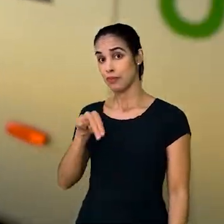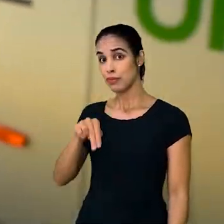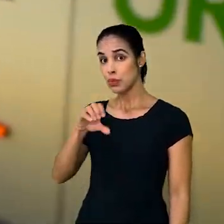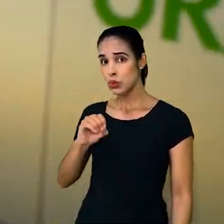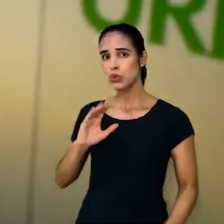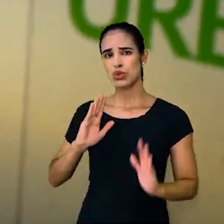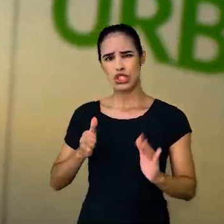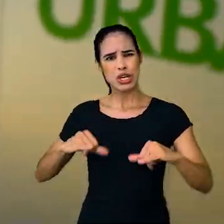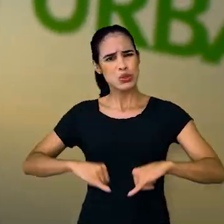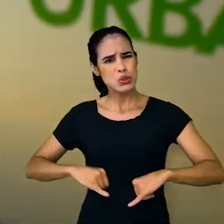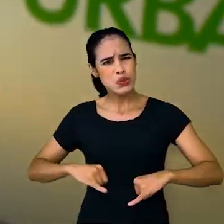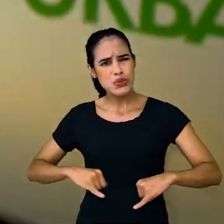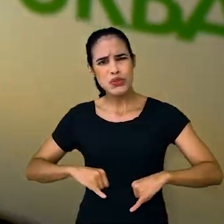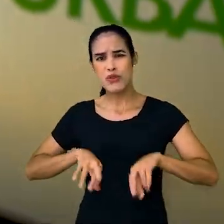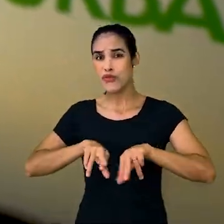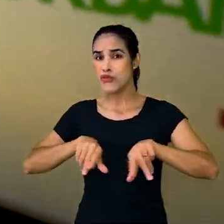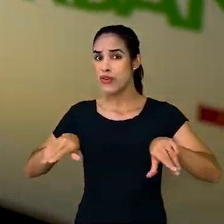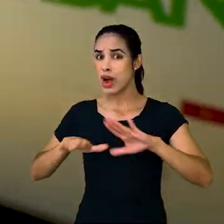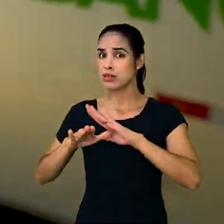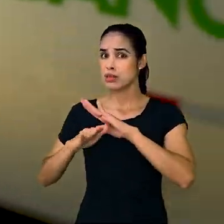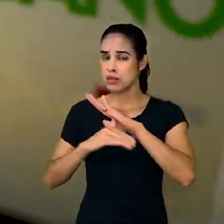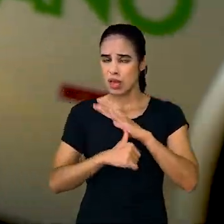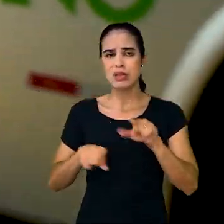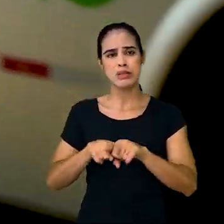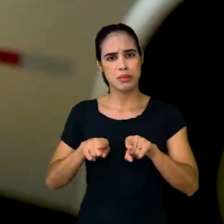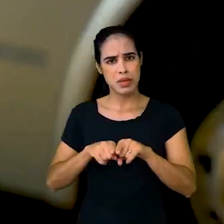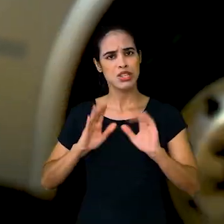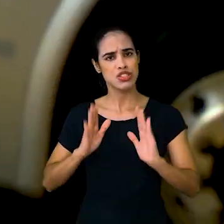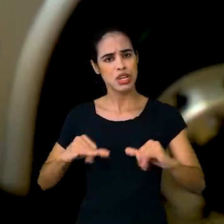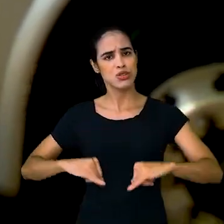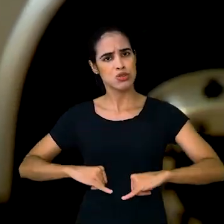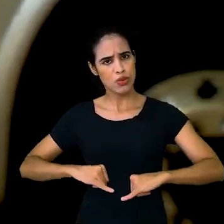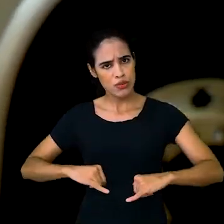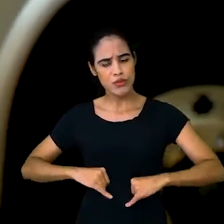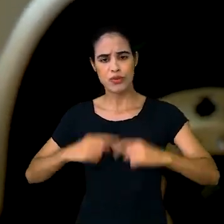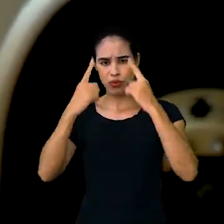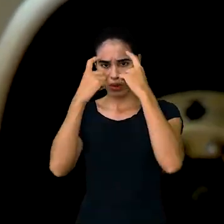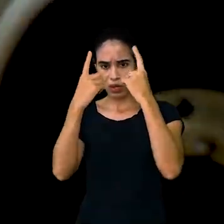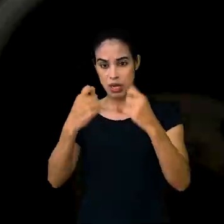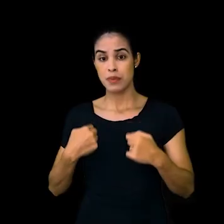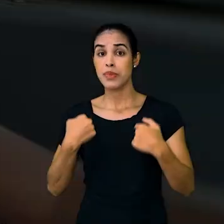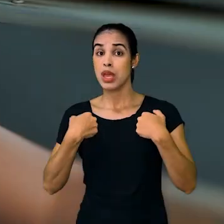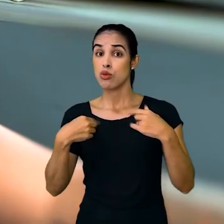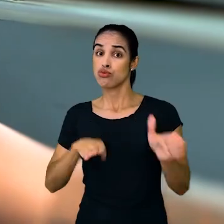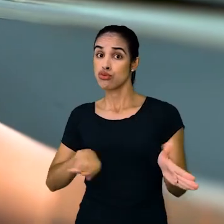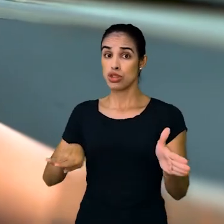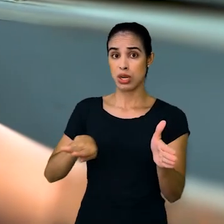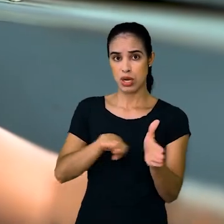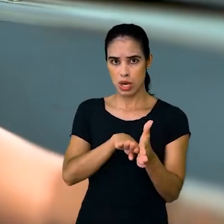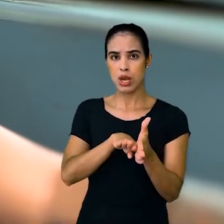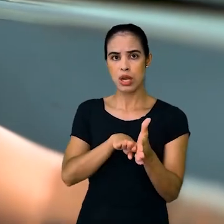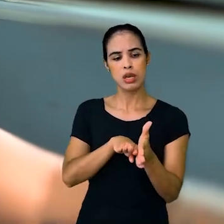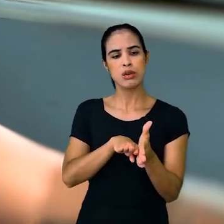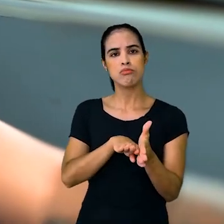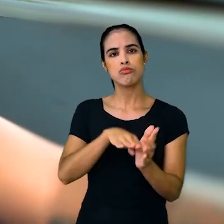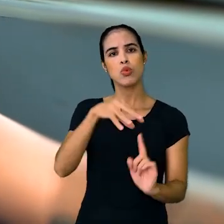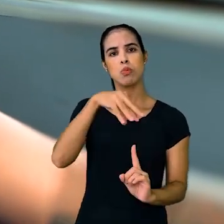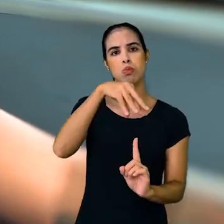sofreu diversos assaltos e outras formas de violência. Parei na parada normalmente para embarcar os